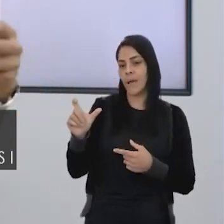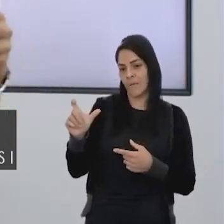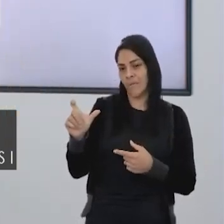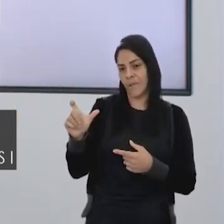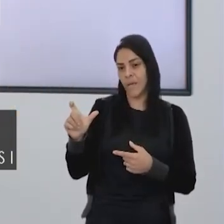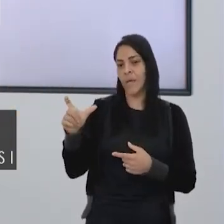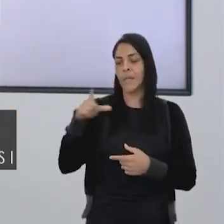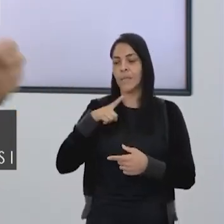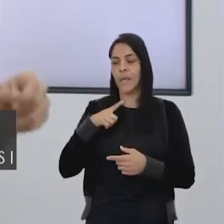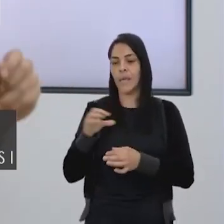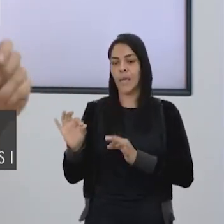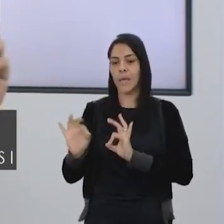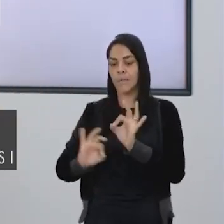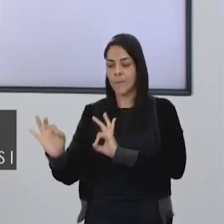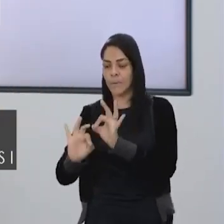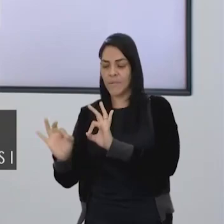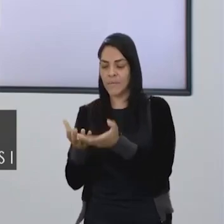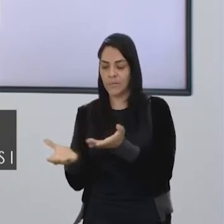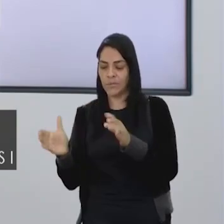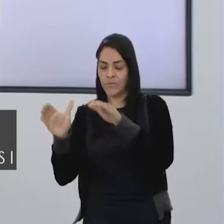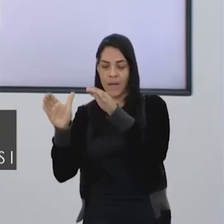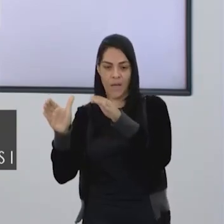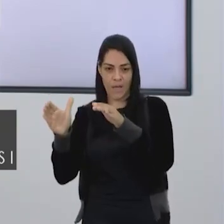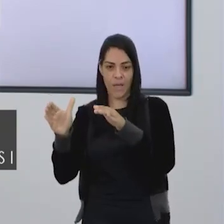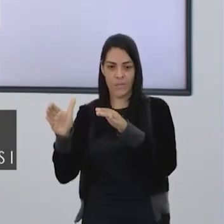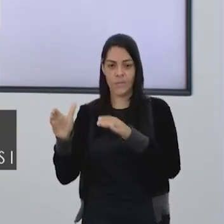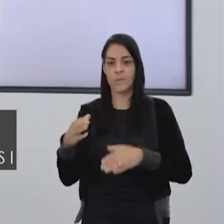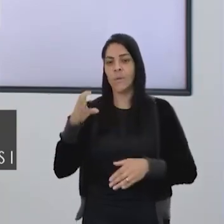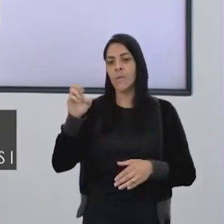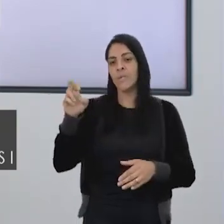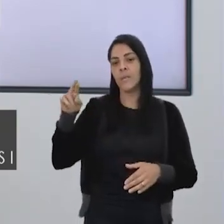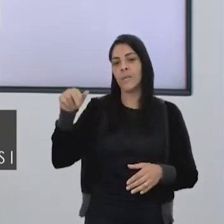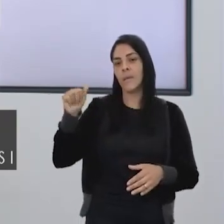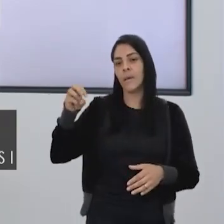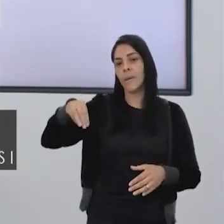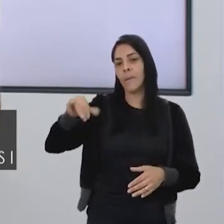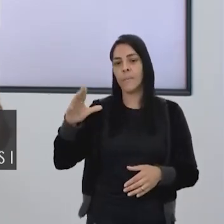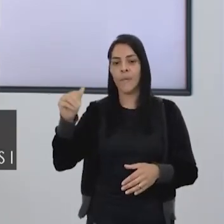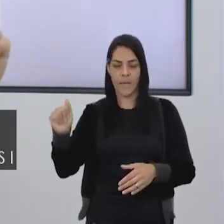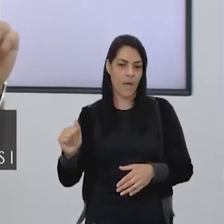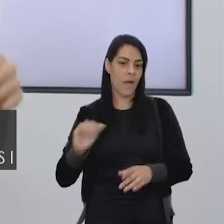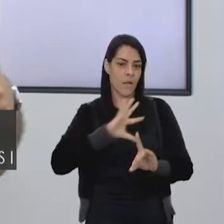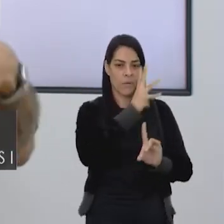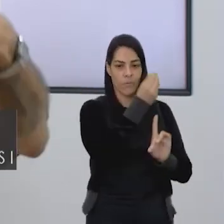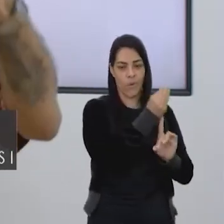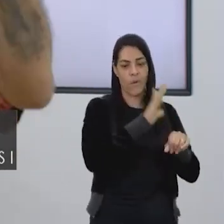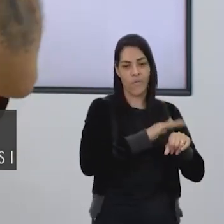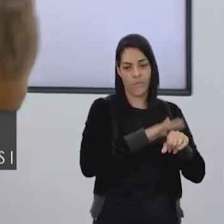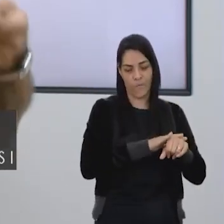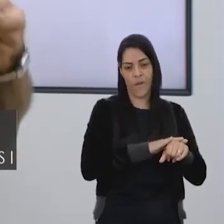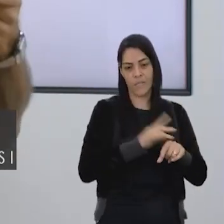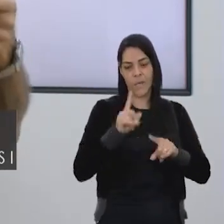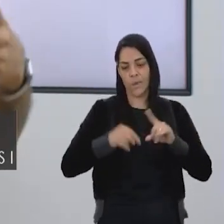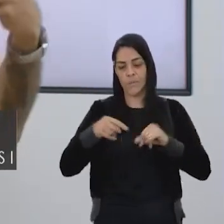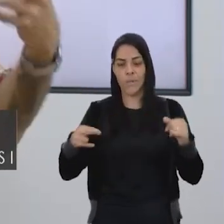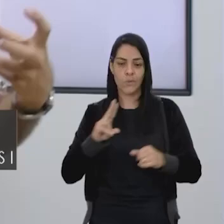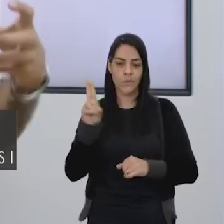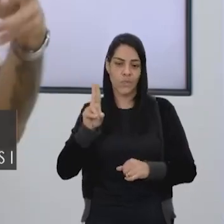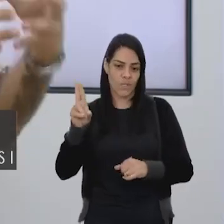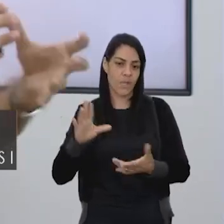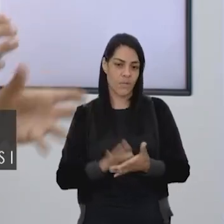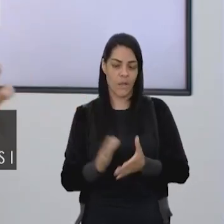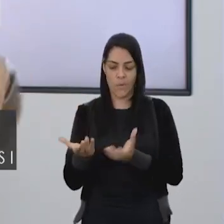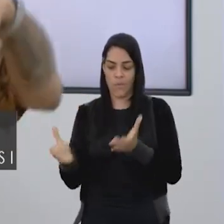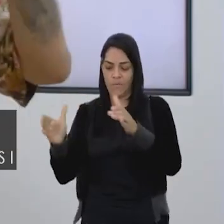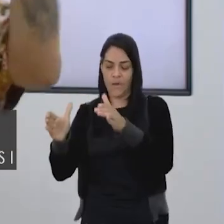de vasos, cerâmica, e o artista é aquilo que faz obras de arte. O artesanato faz objetos utilitários. Um vaso,